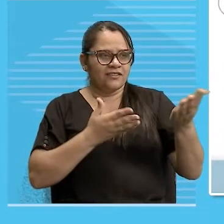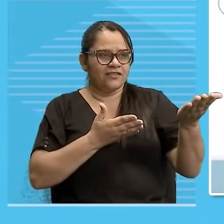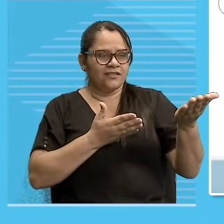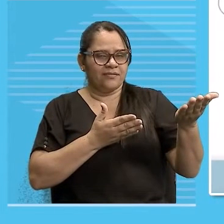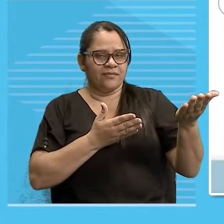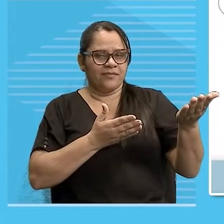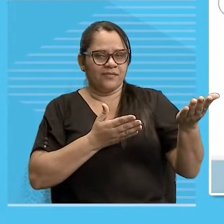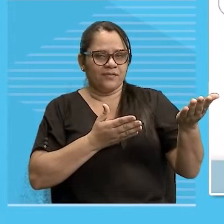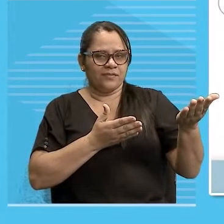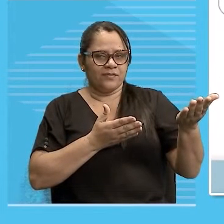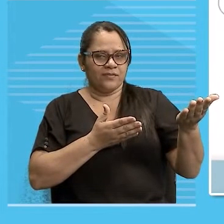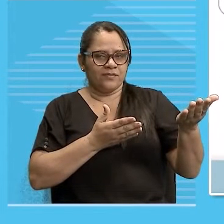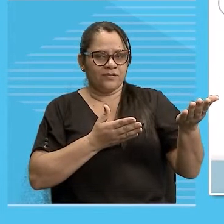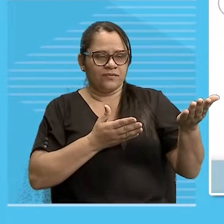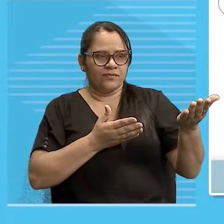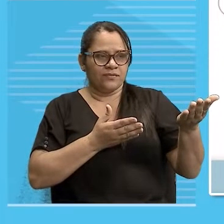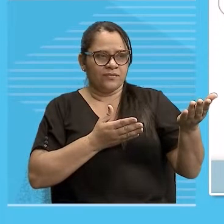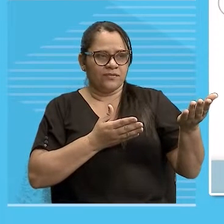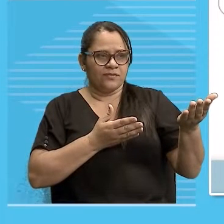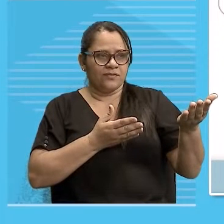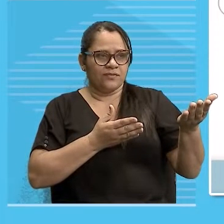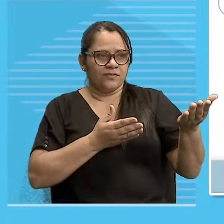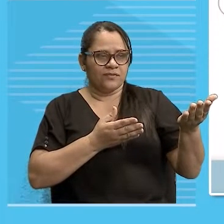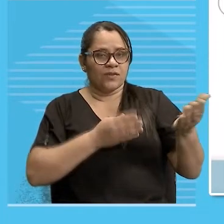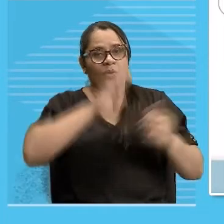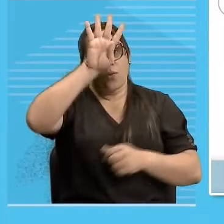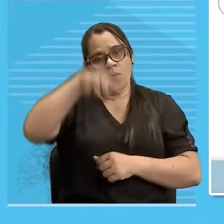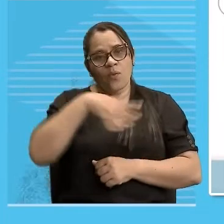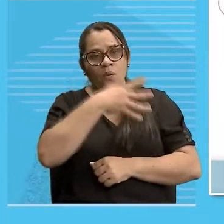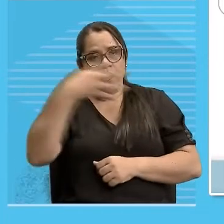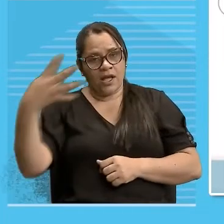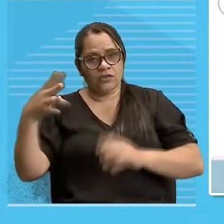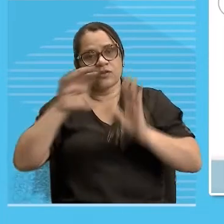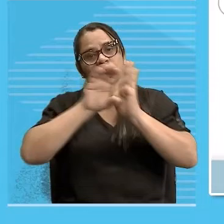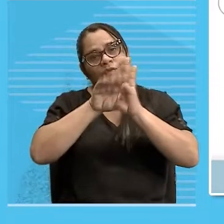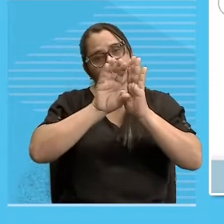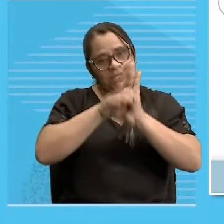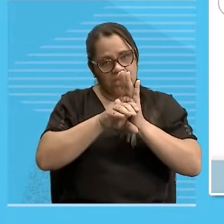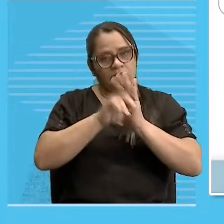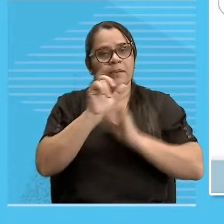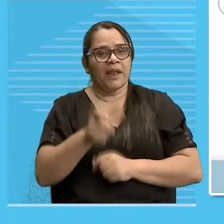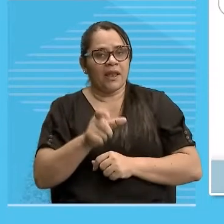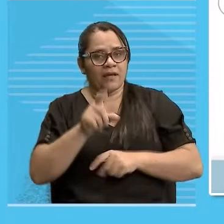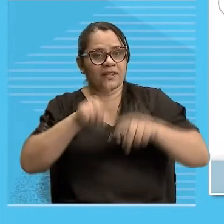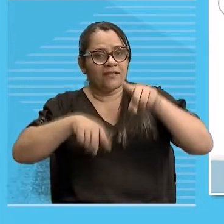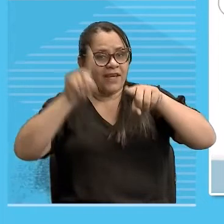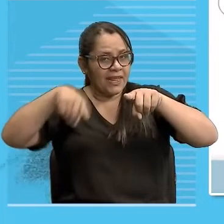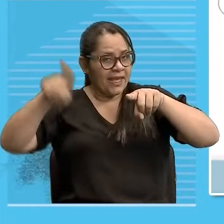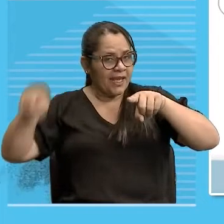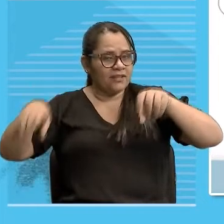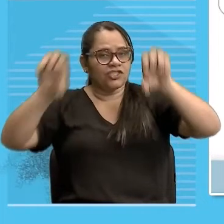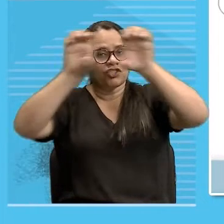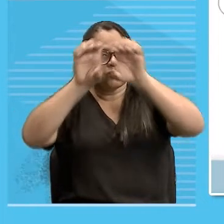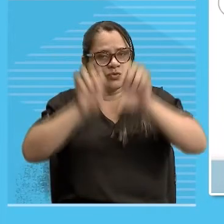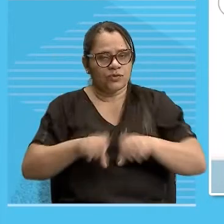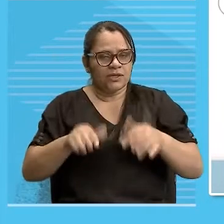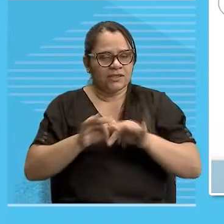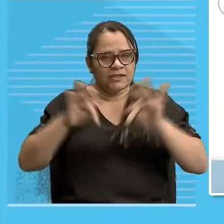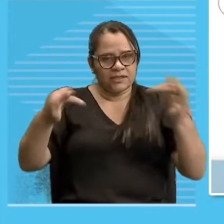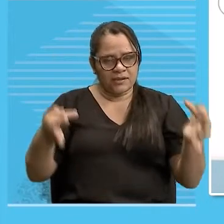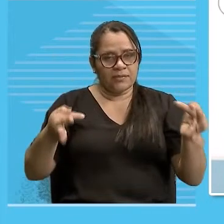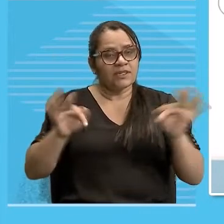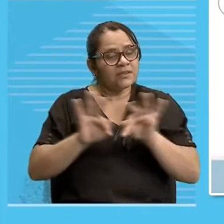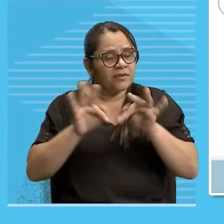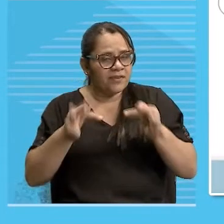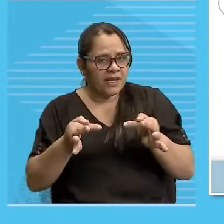Vamos lá. Olha aí. Quanto ao conceito, são palavras invariáveis, de estrutura simples, ou seja, são bem simplificadas